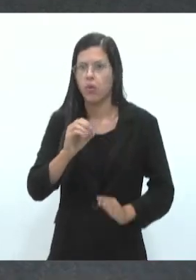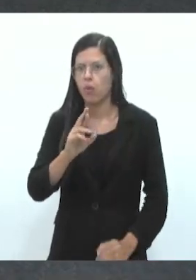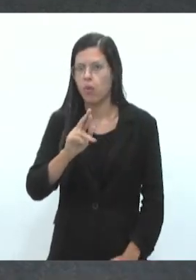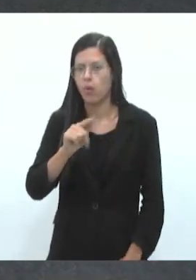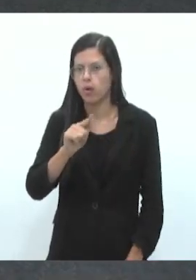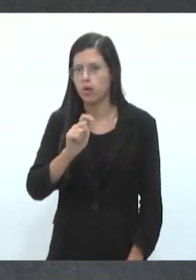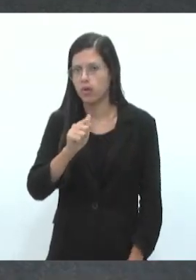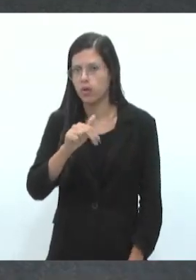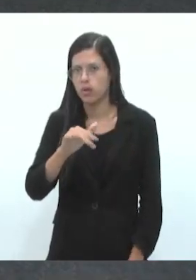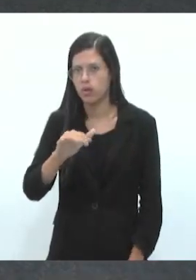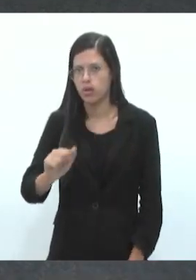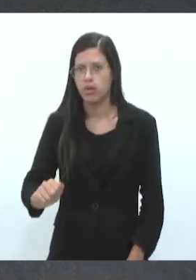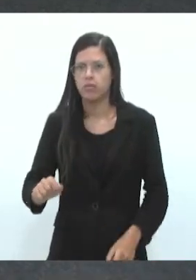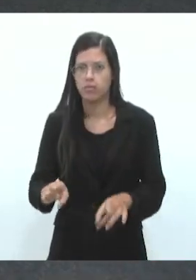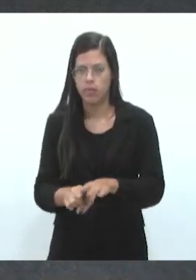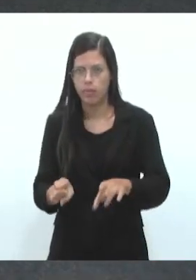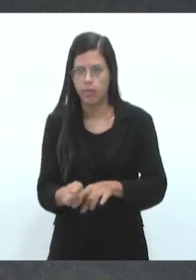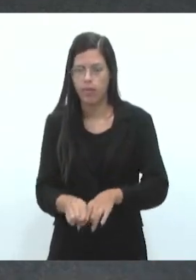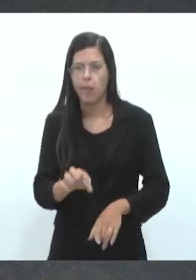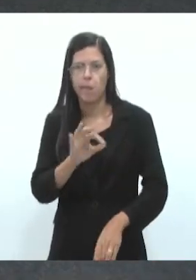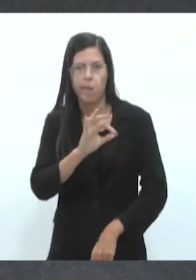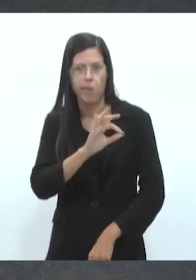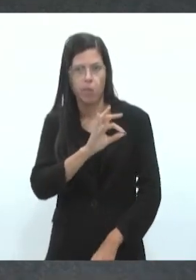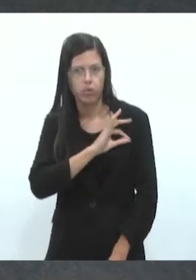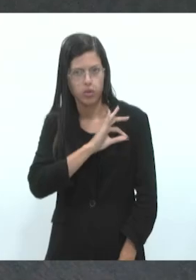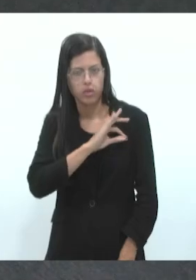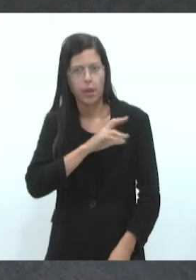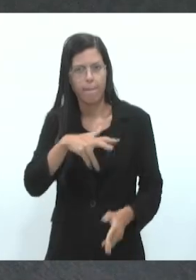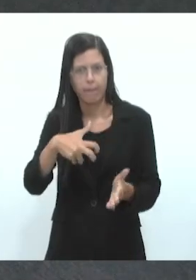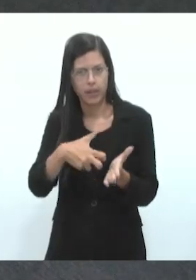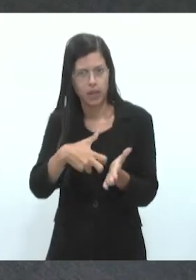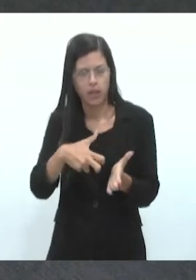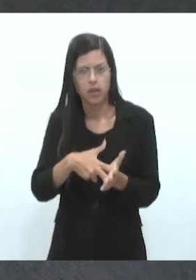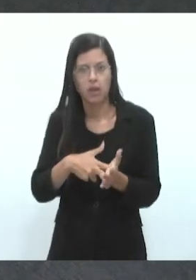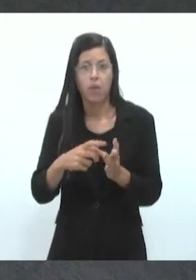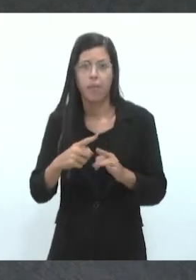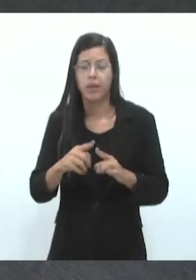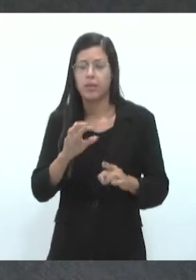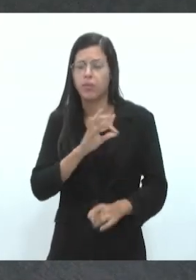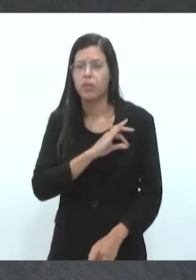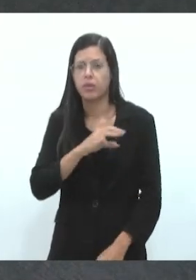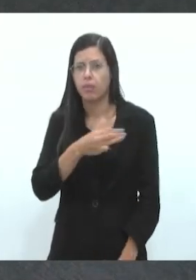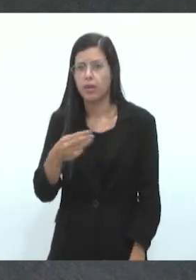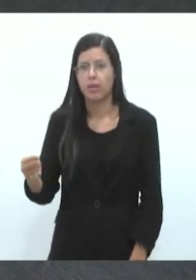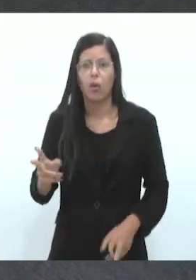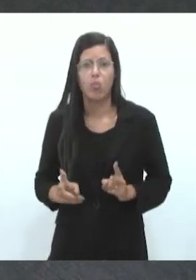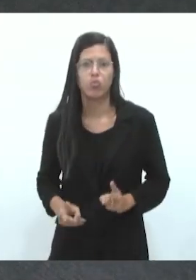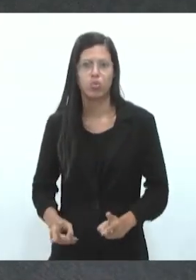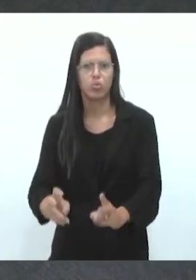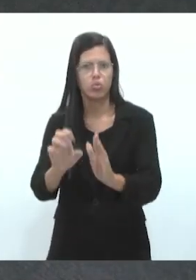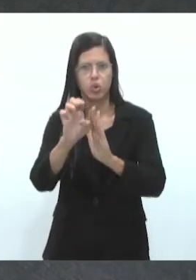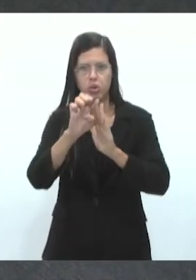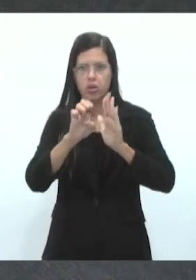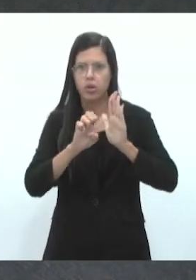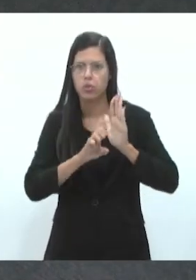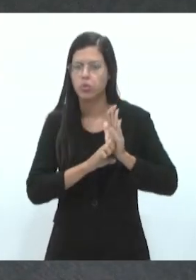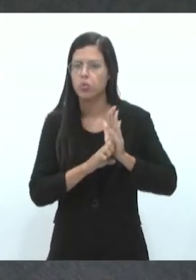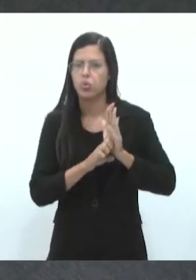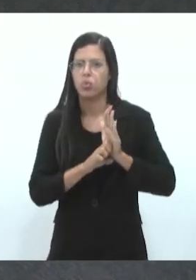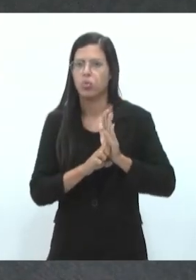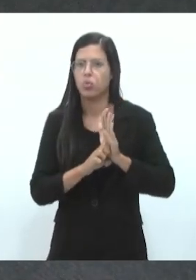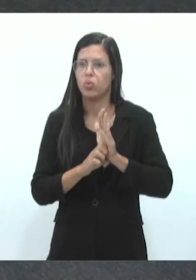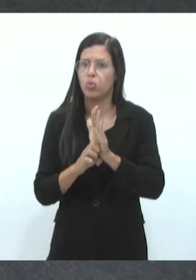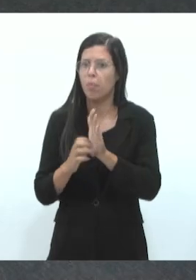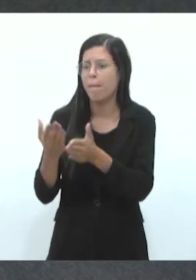a Polícia Militar ainda age com seus policiais com o estatuto totalmente